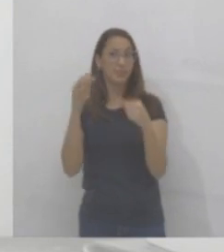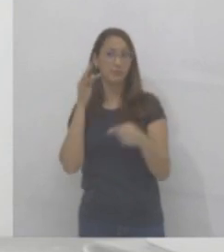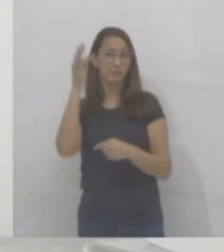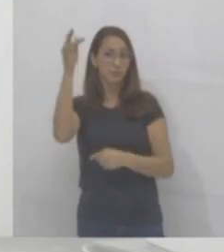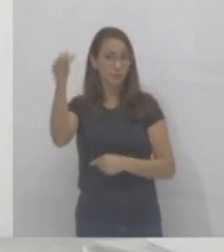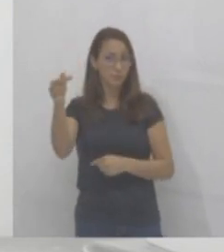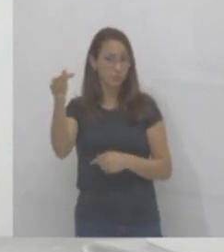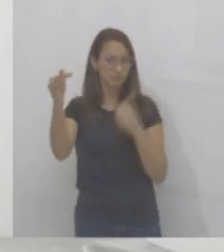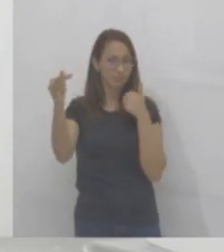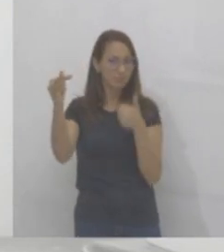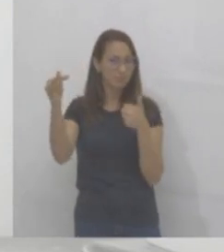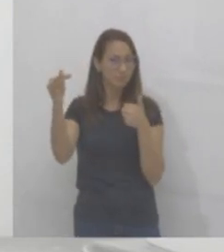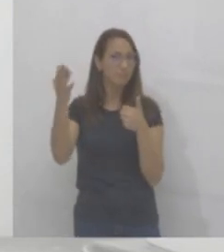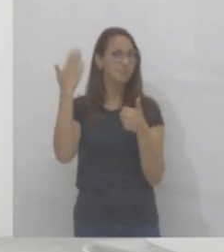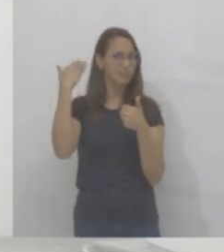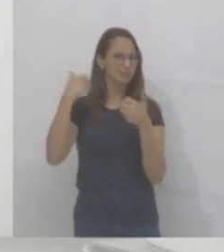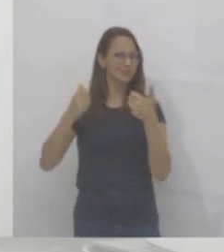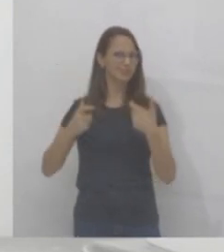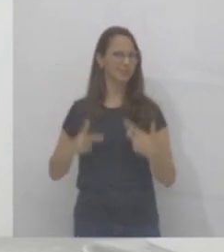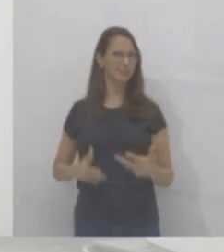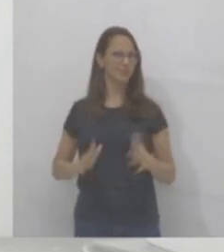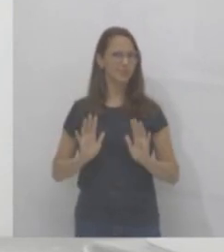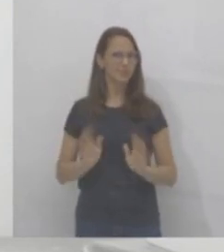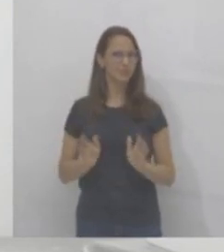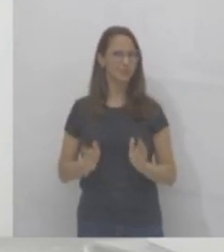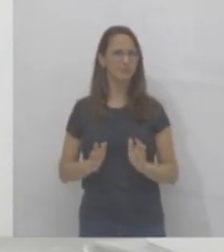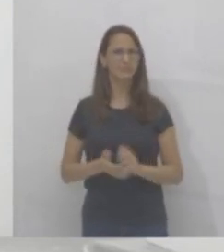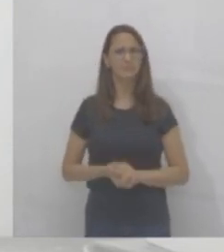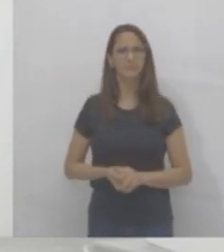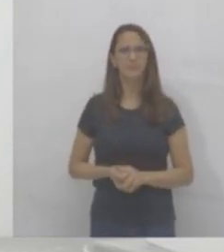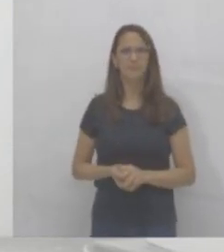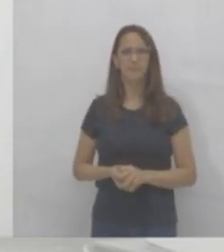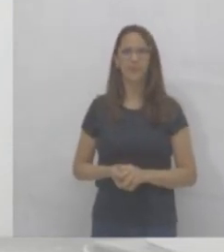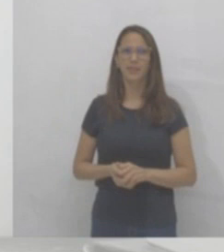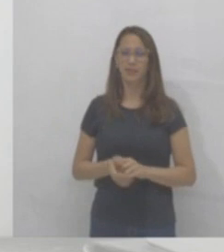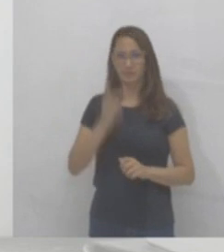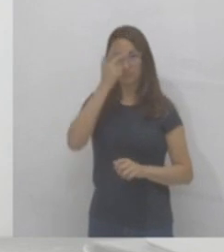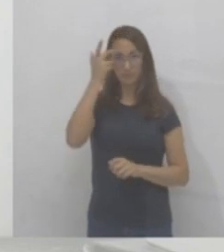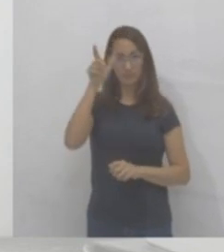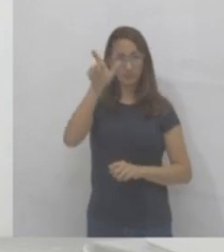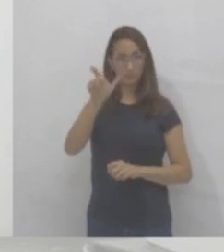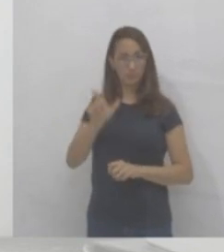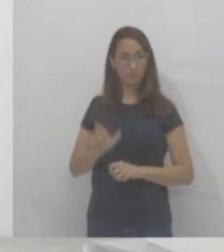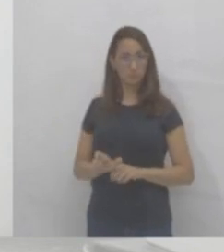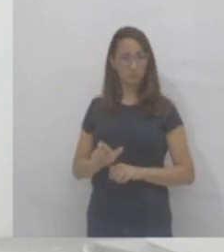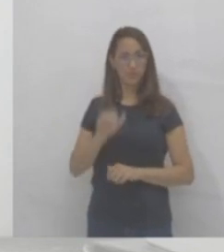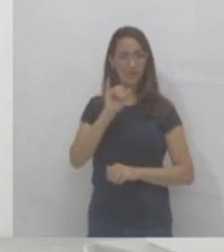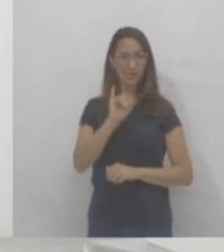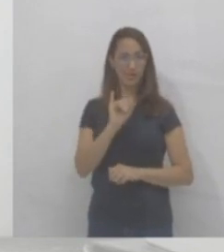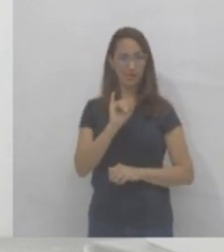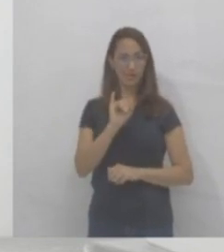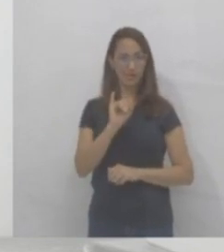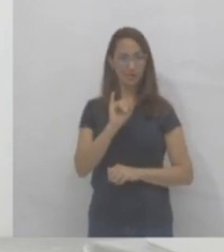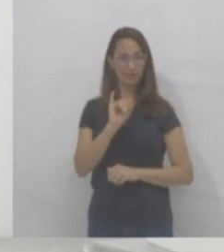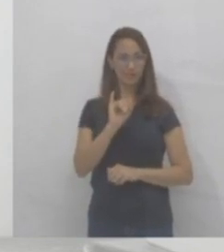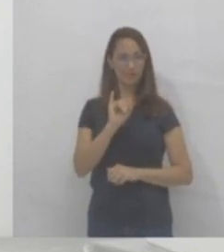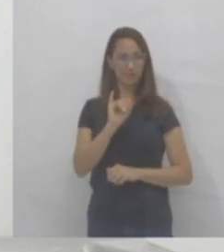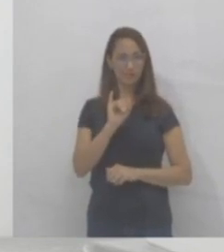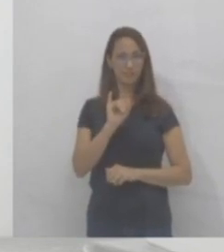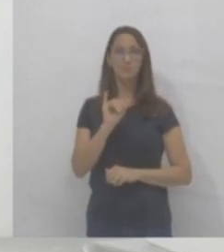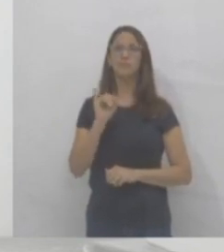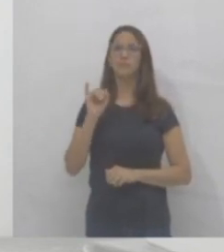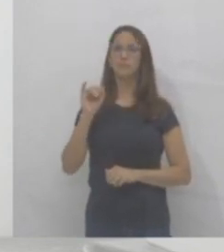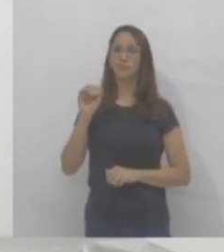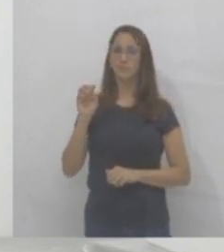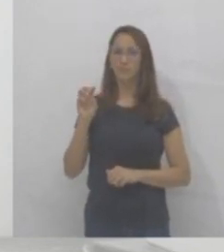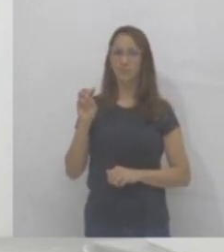revisando. Então aqui nós temos o sujeito aqui, né? O I, representado pelo pronome I.